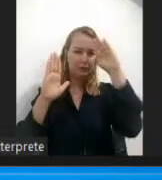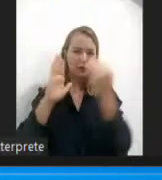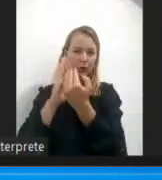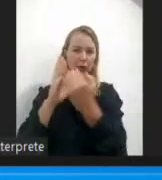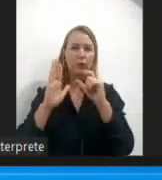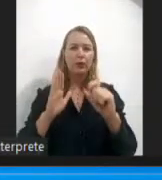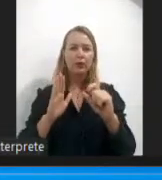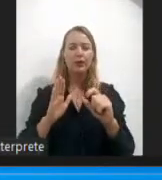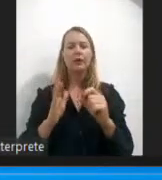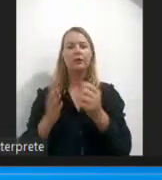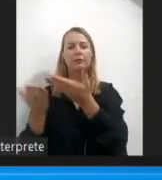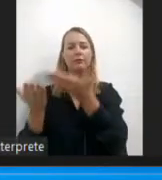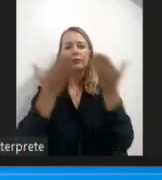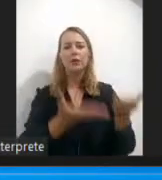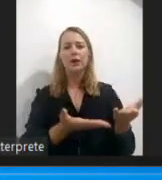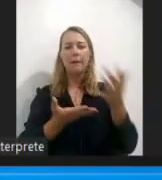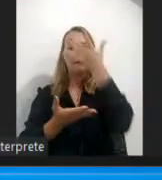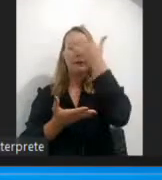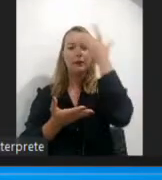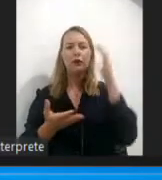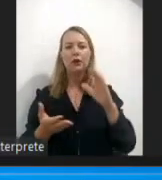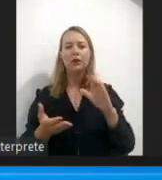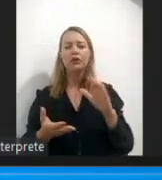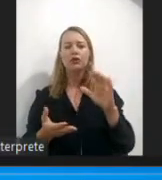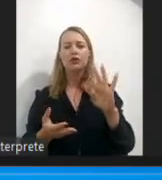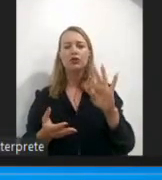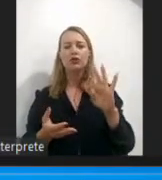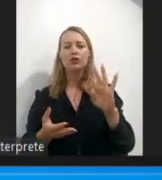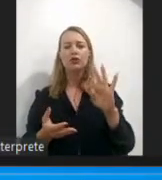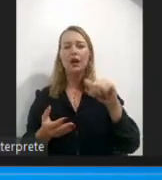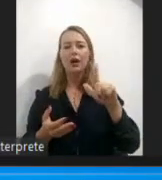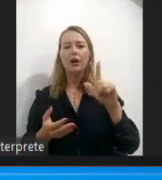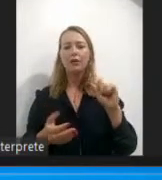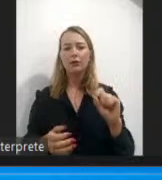dos trabalhos ao cerimonialista Tiago Cristo.